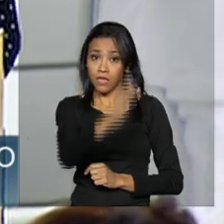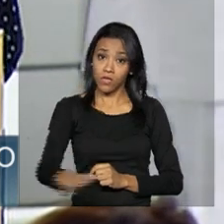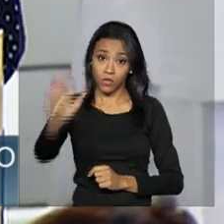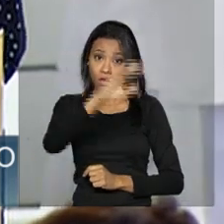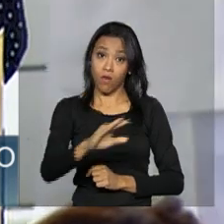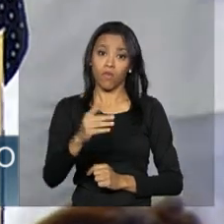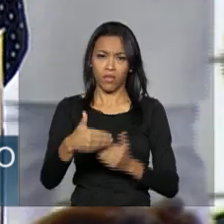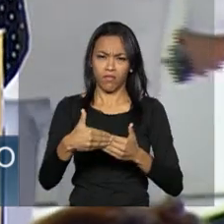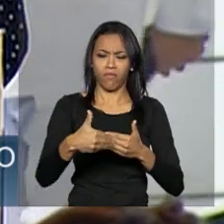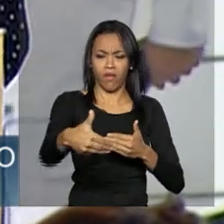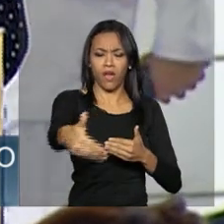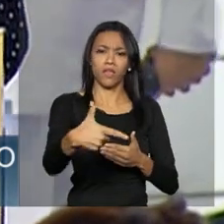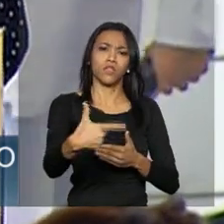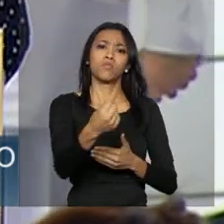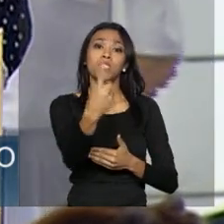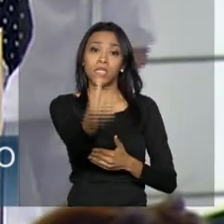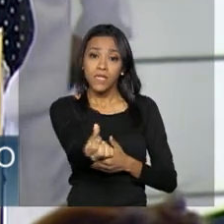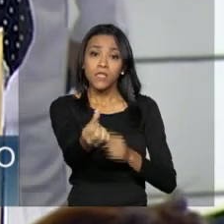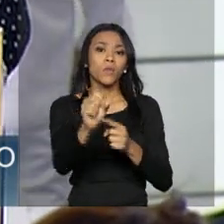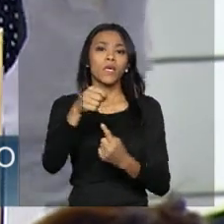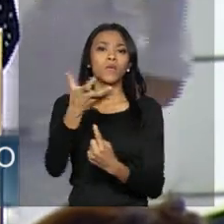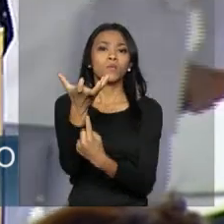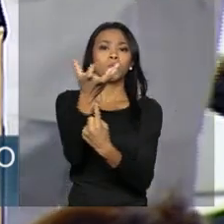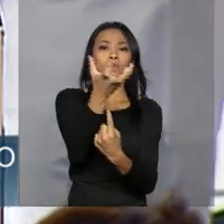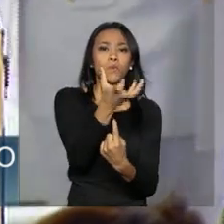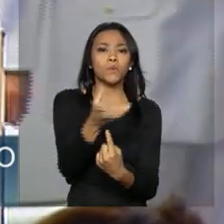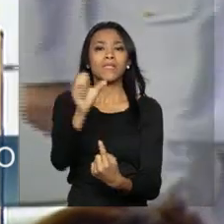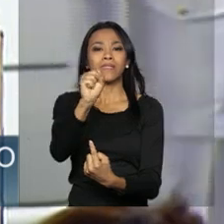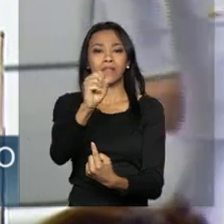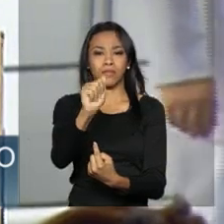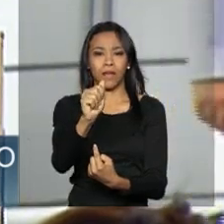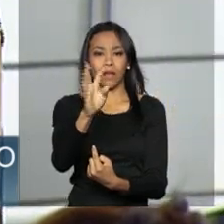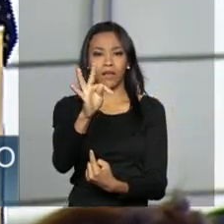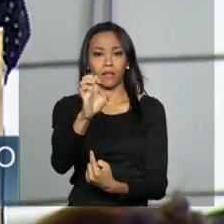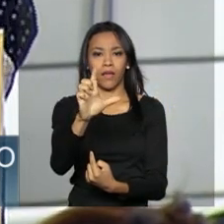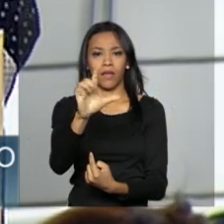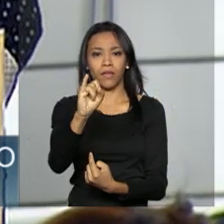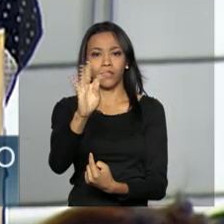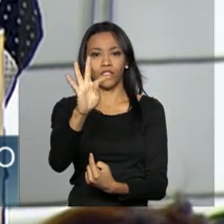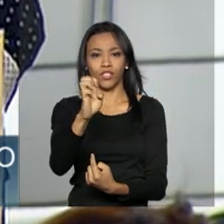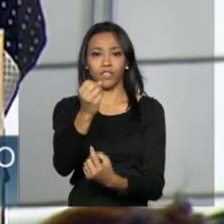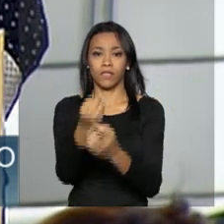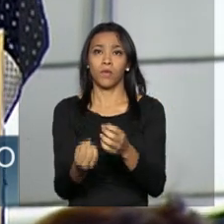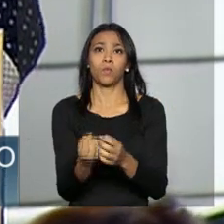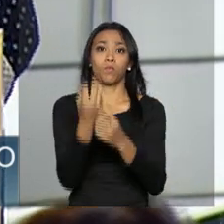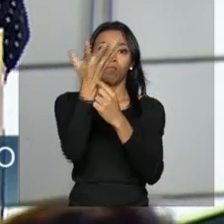2016, do nosso satélite geoestacionário de defesa e comunicações